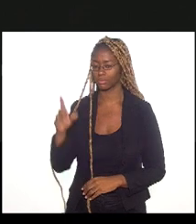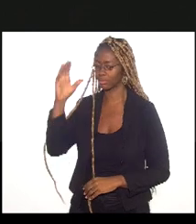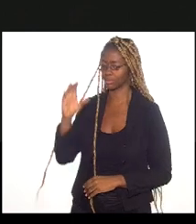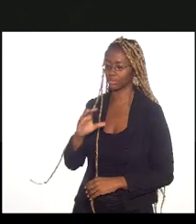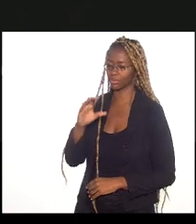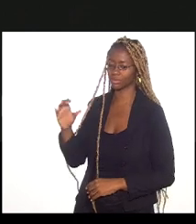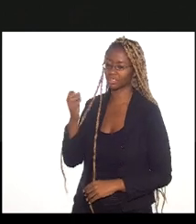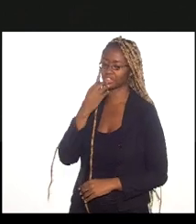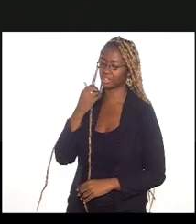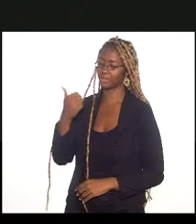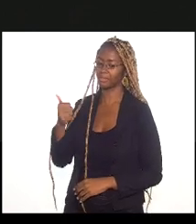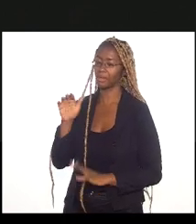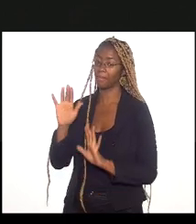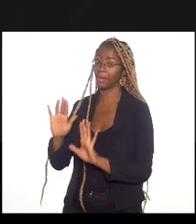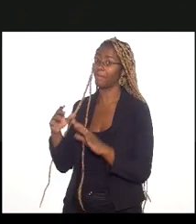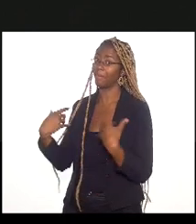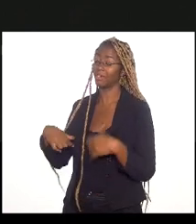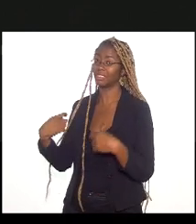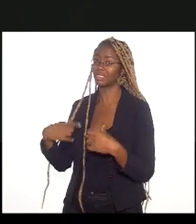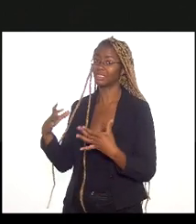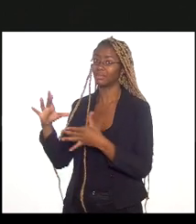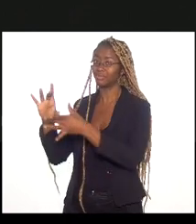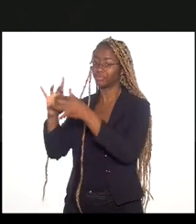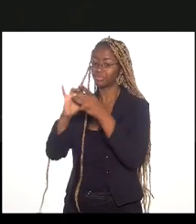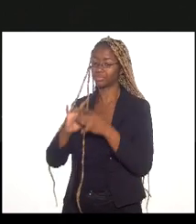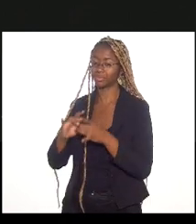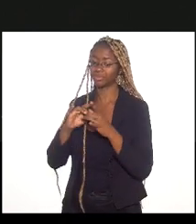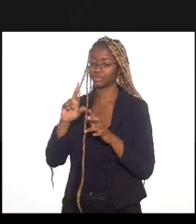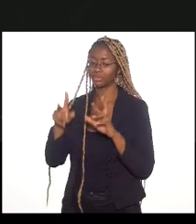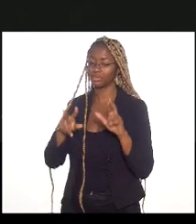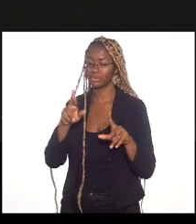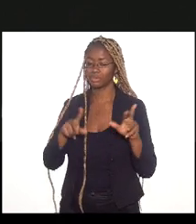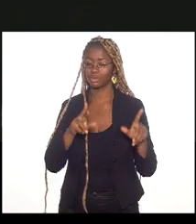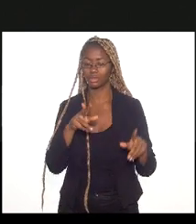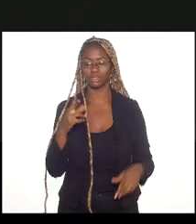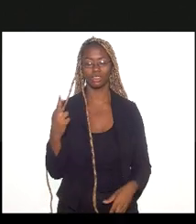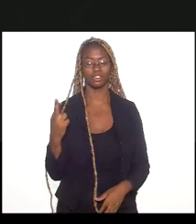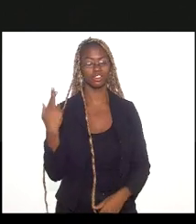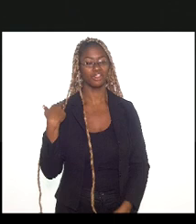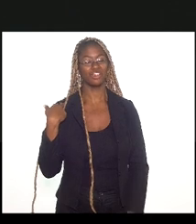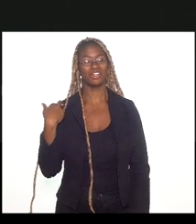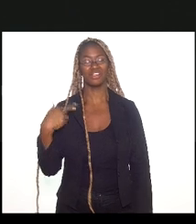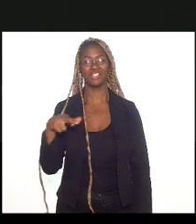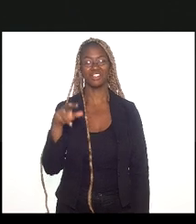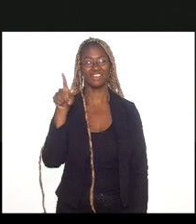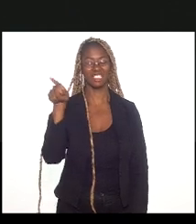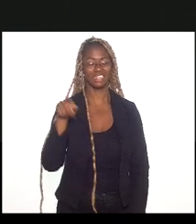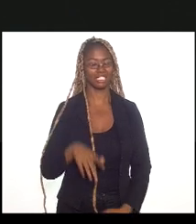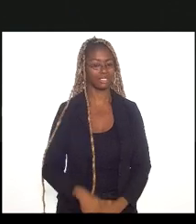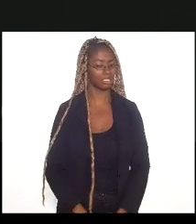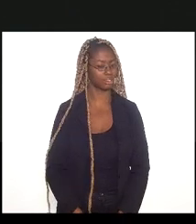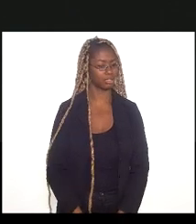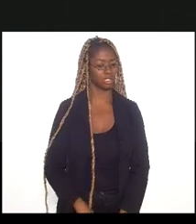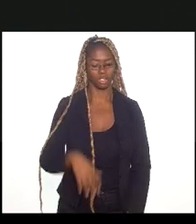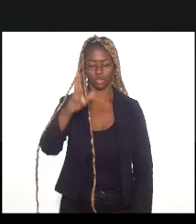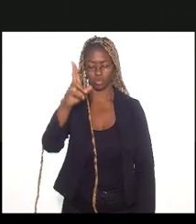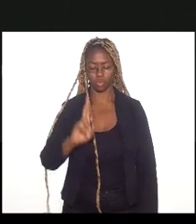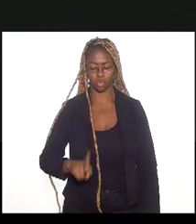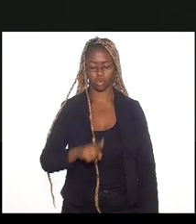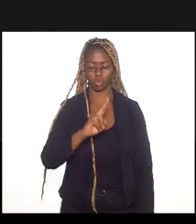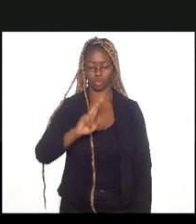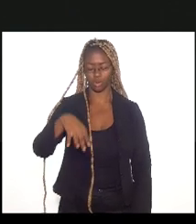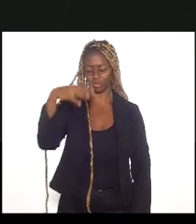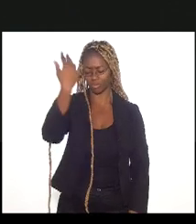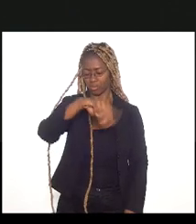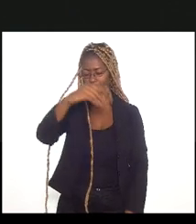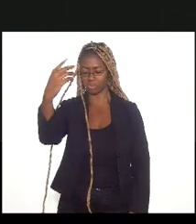mas a gente tem que fazer um ato ecumênico aí pela Comissão da Diversidade Religiosa nele. Dá um passo, feitiço forte, porque